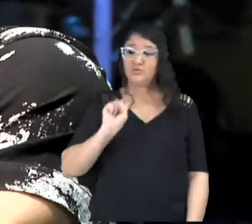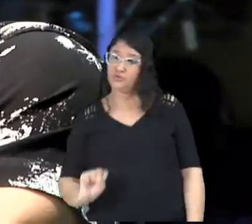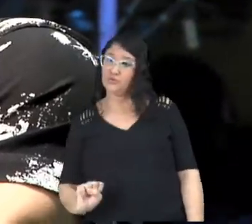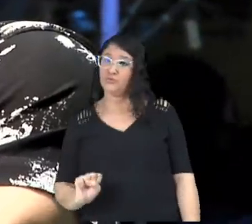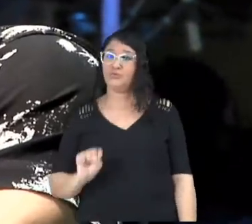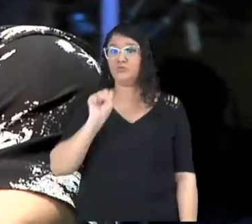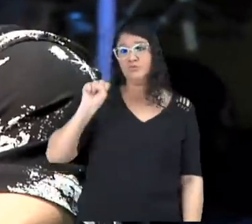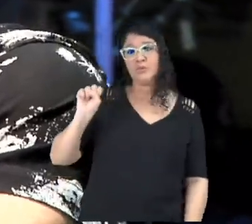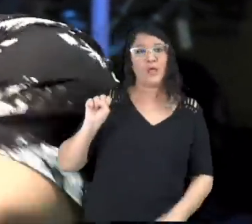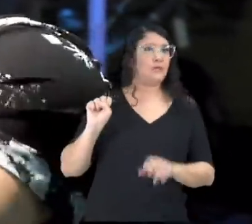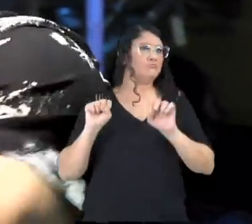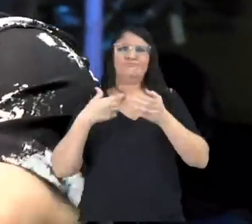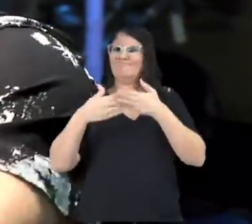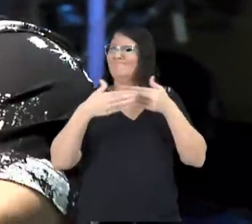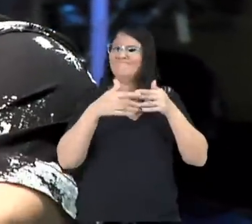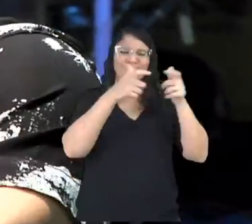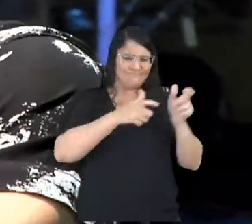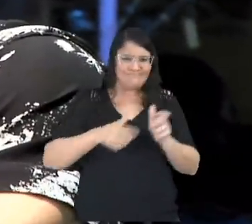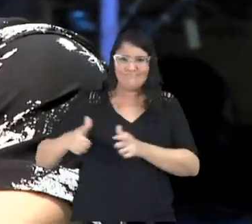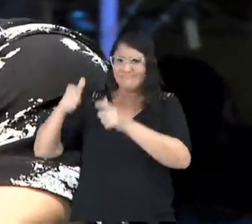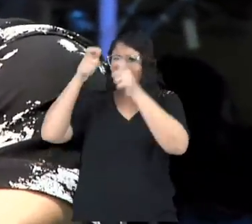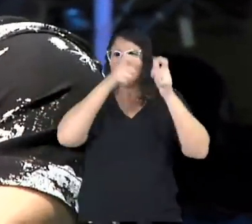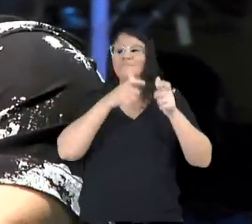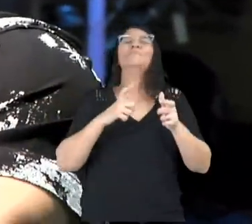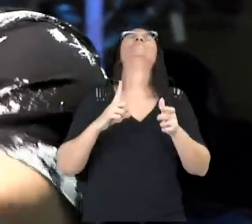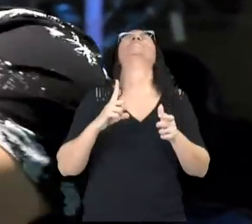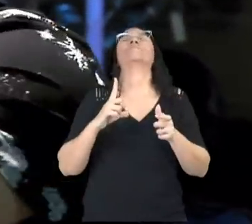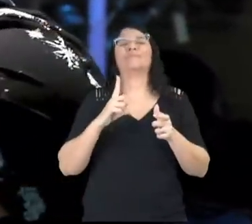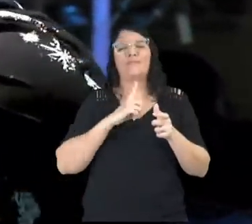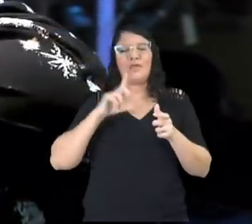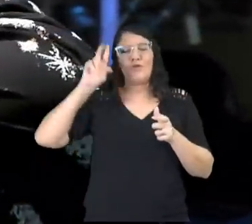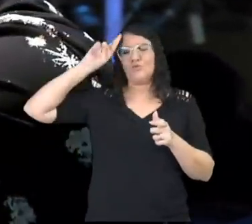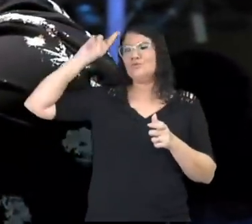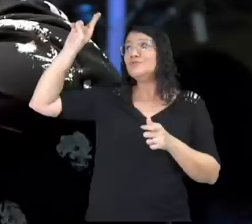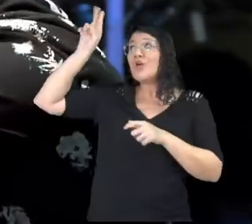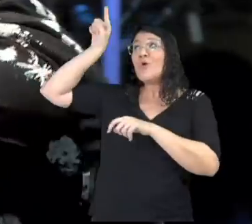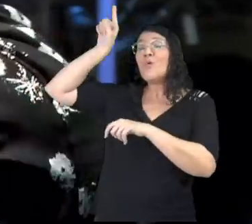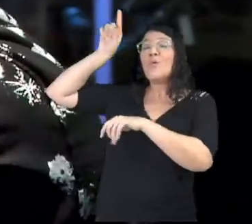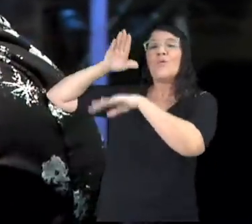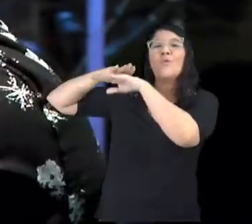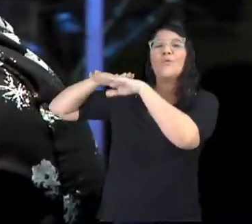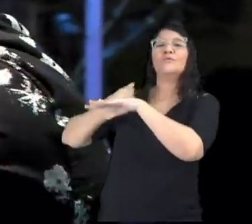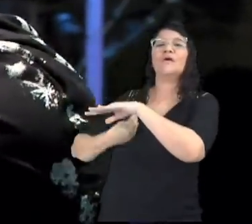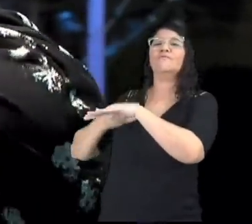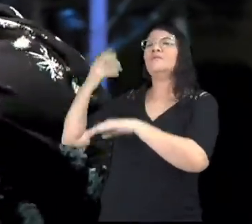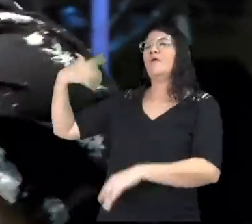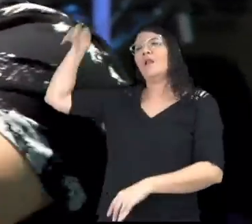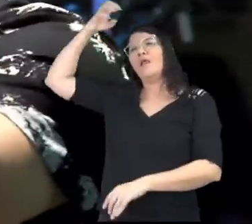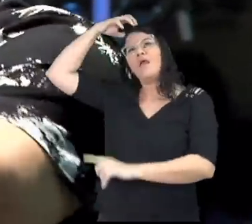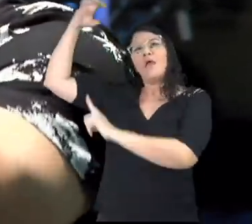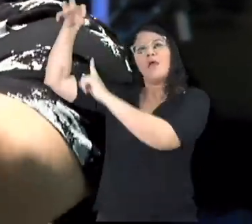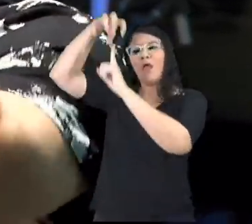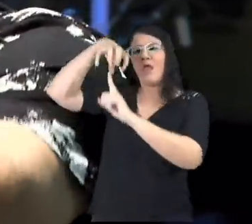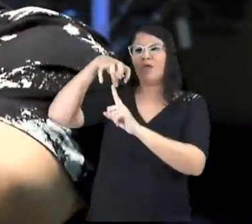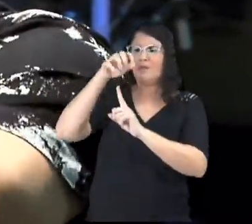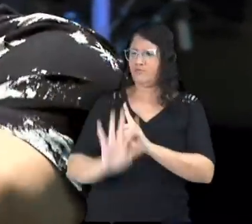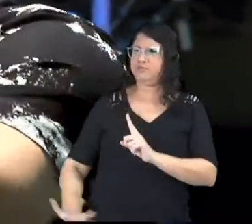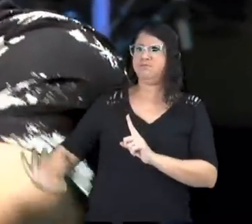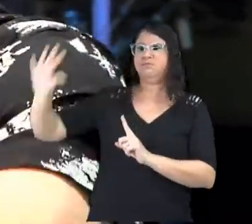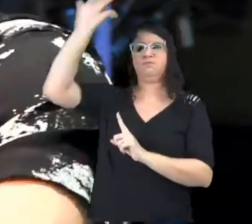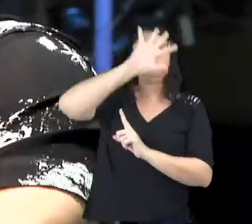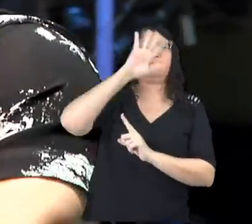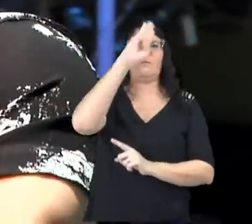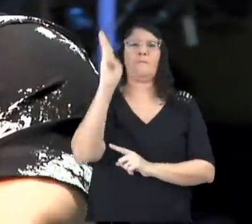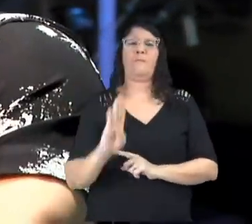Norte, no Centro-Oeste e no mundo inteiro, o Senhor da vida vive e reina para sempre. E Ele está falando